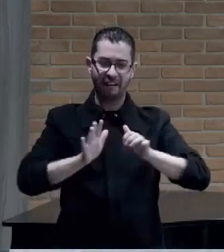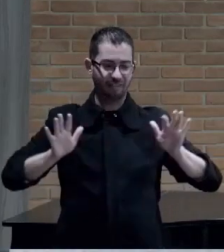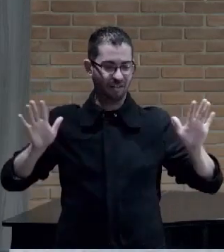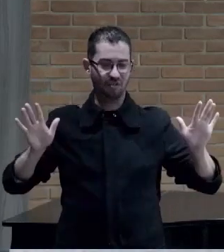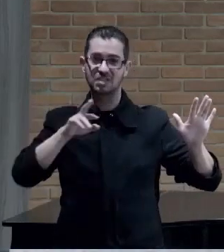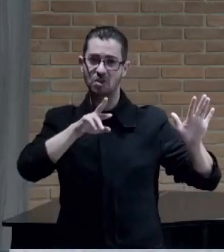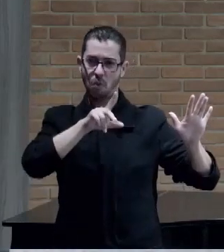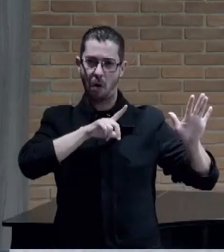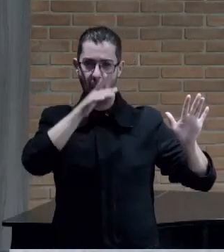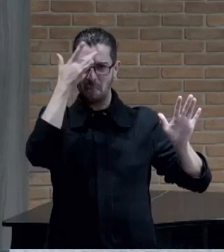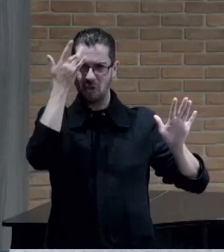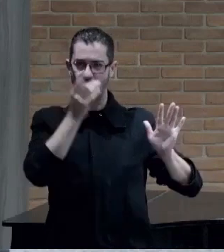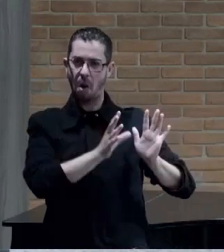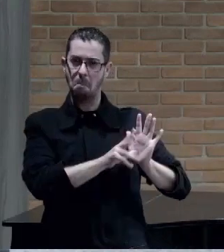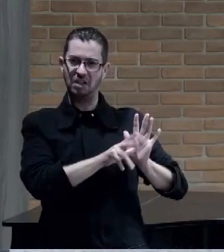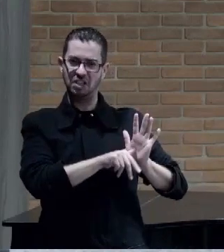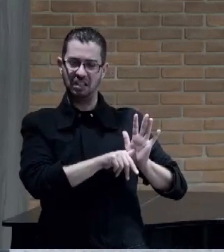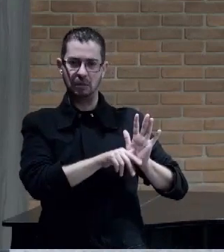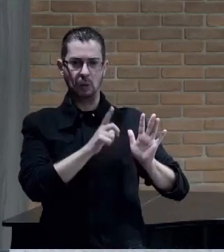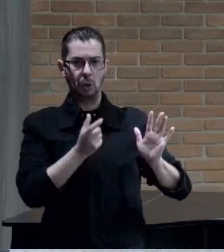bandido era um escândalo.